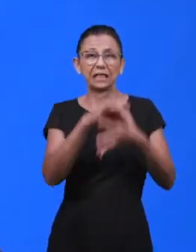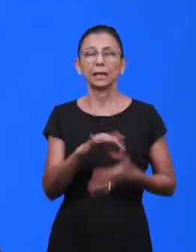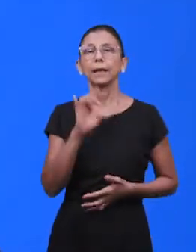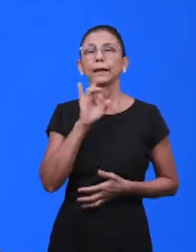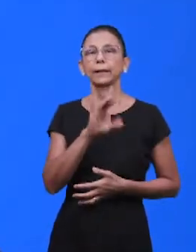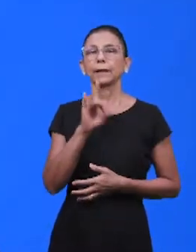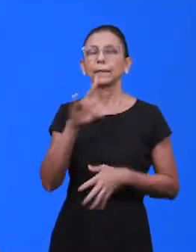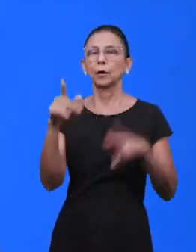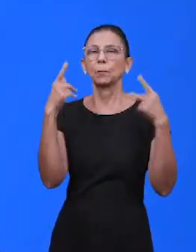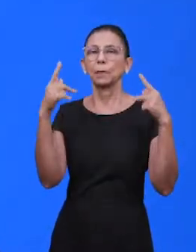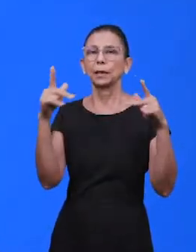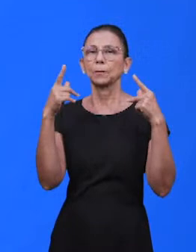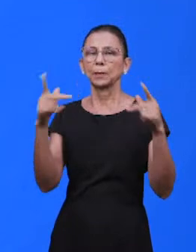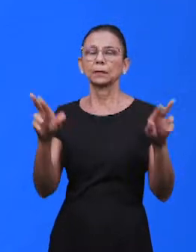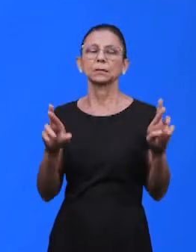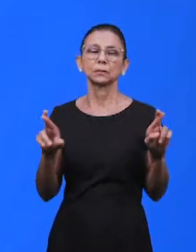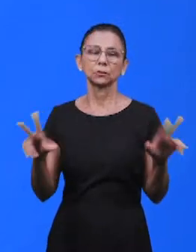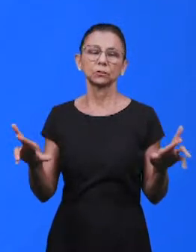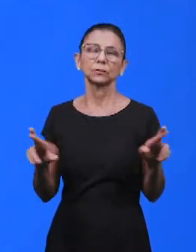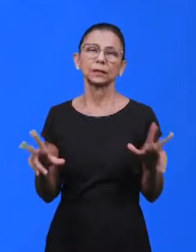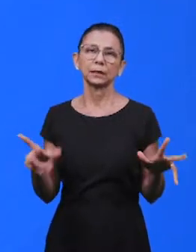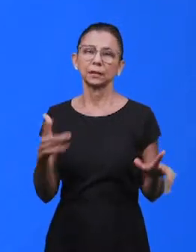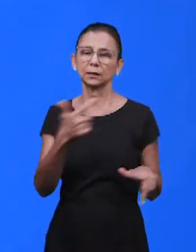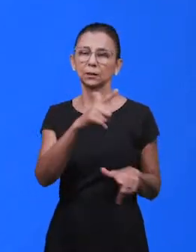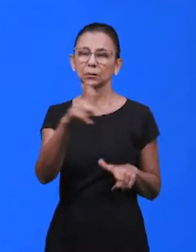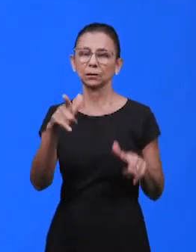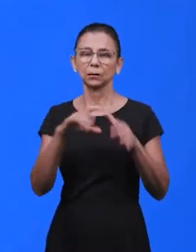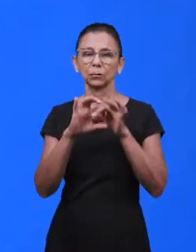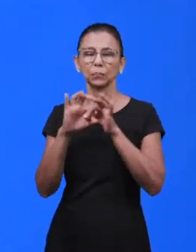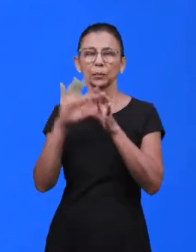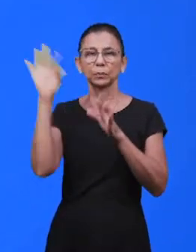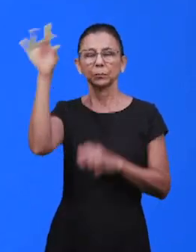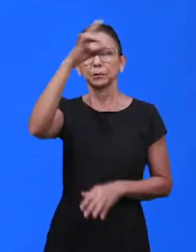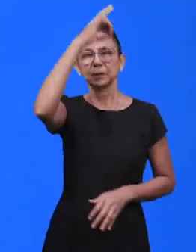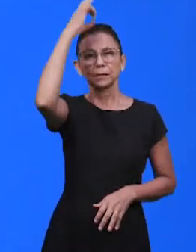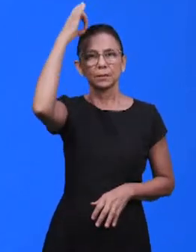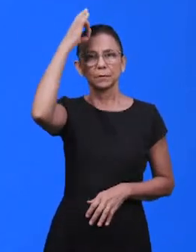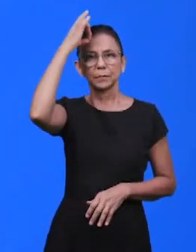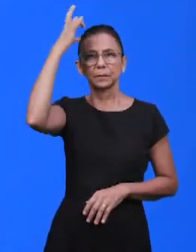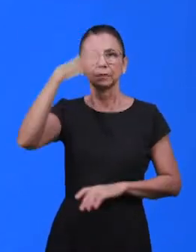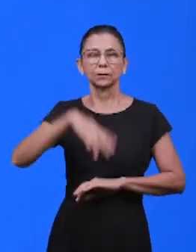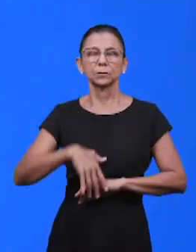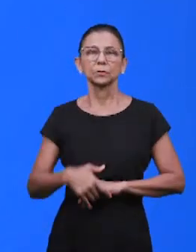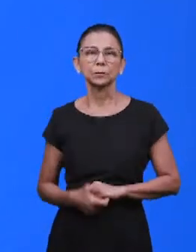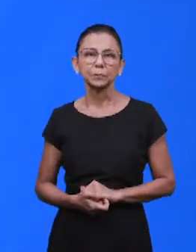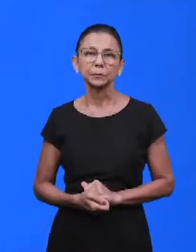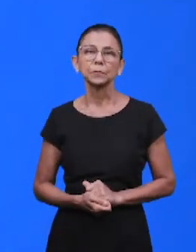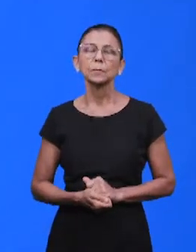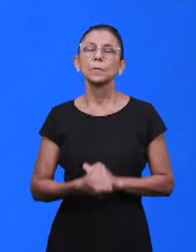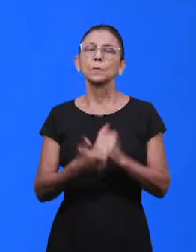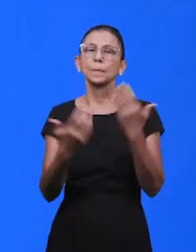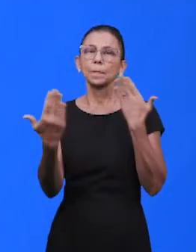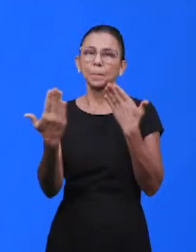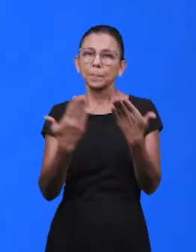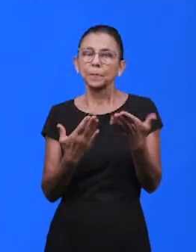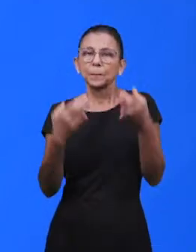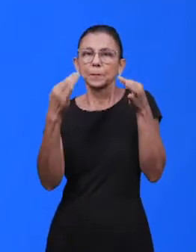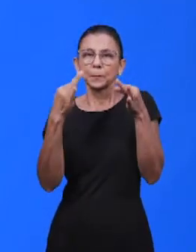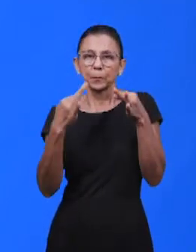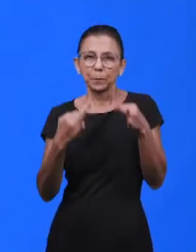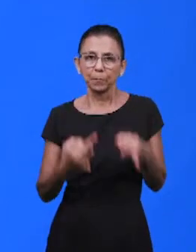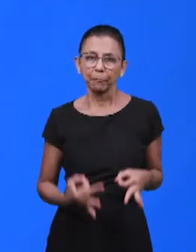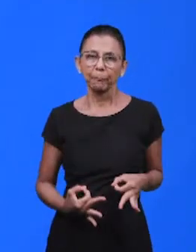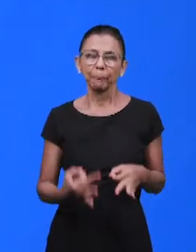do Espírito. Então, os guardas da cidade estão muito bem definidos nessas respostas, né, que o irmão